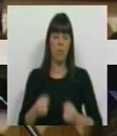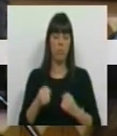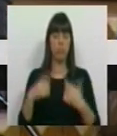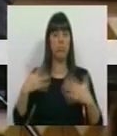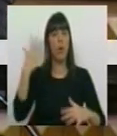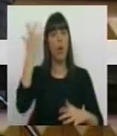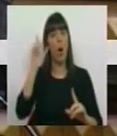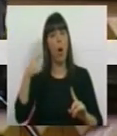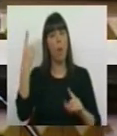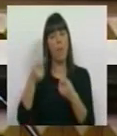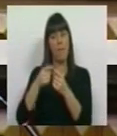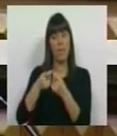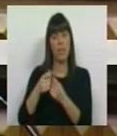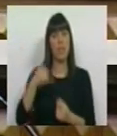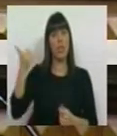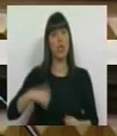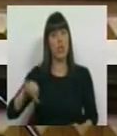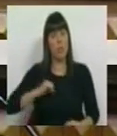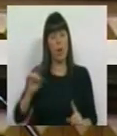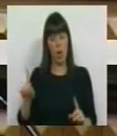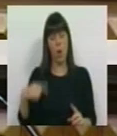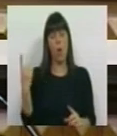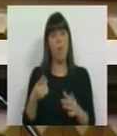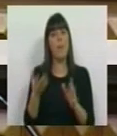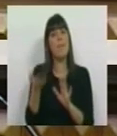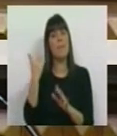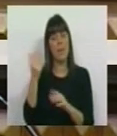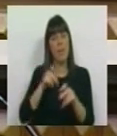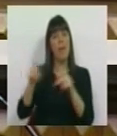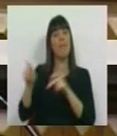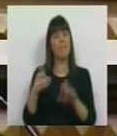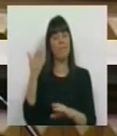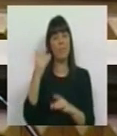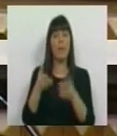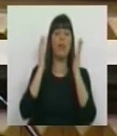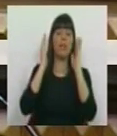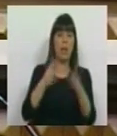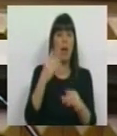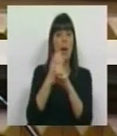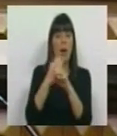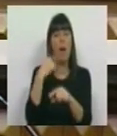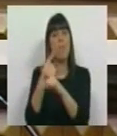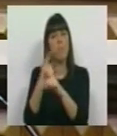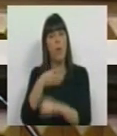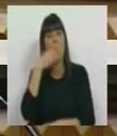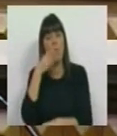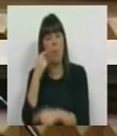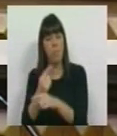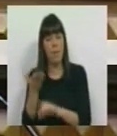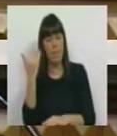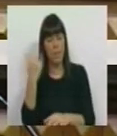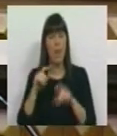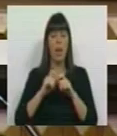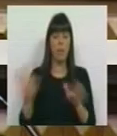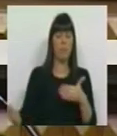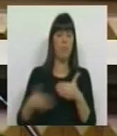sociais e culturais ao território vizinho espanhol tem débeis ligações de mobilidade, tanto rodoviárias como ferroviárias. A linha de